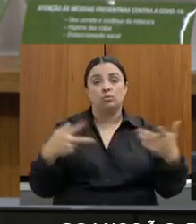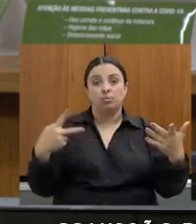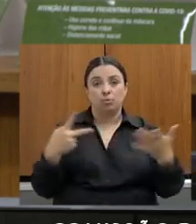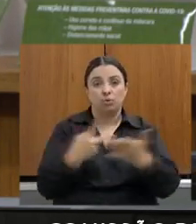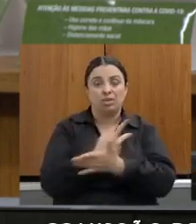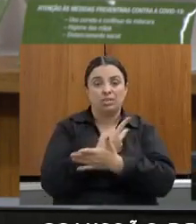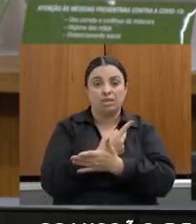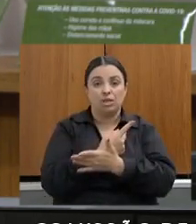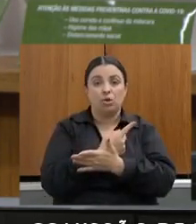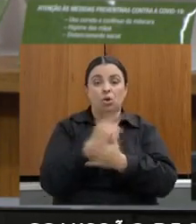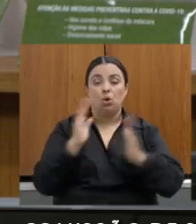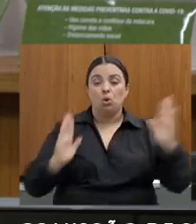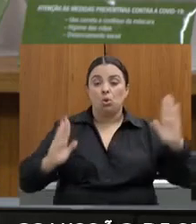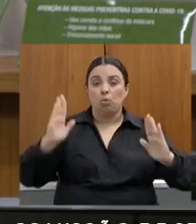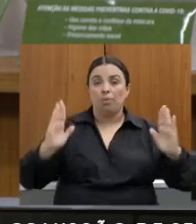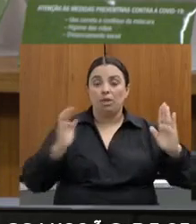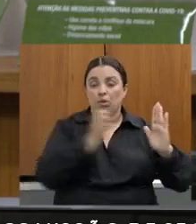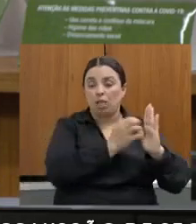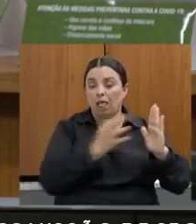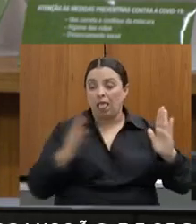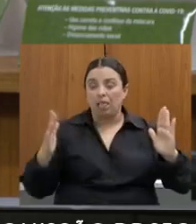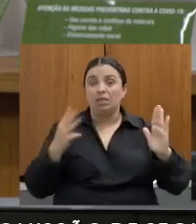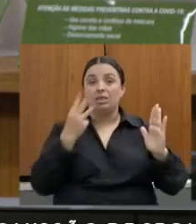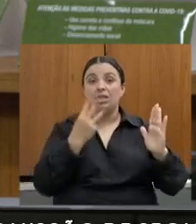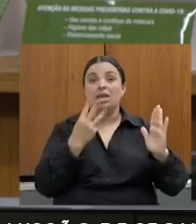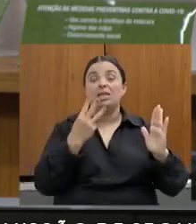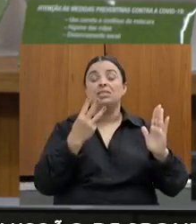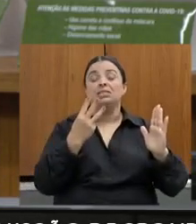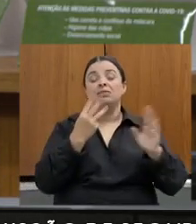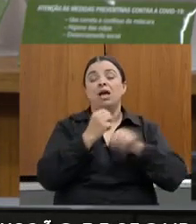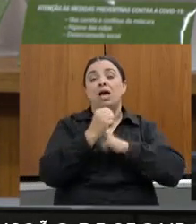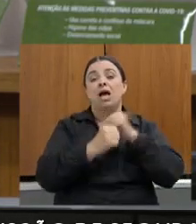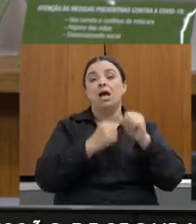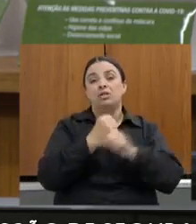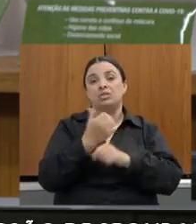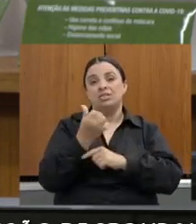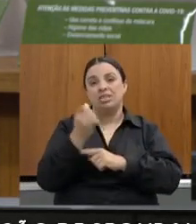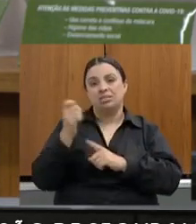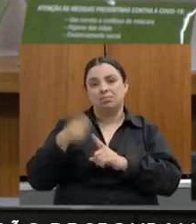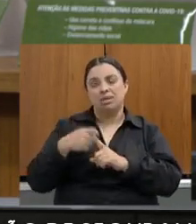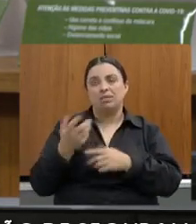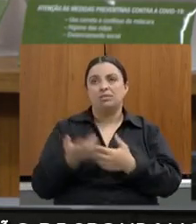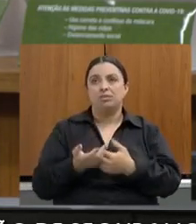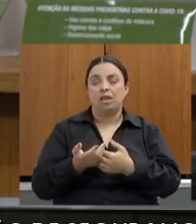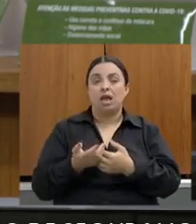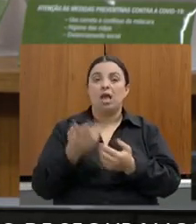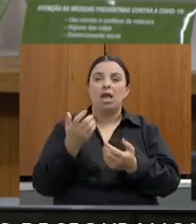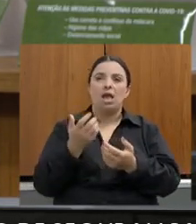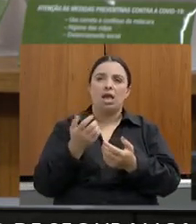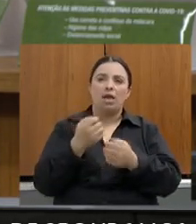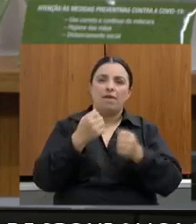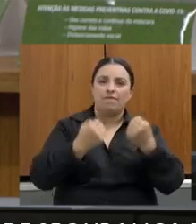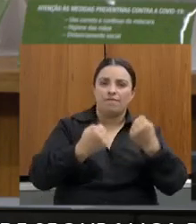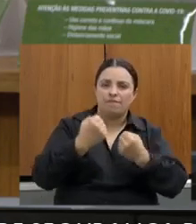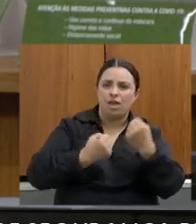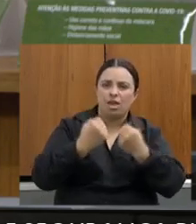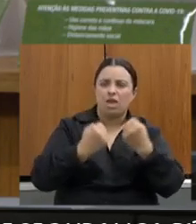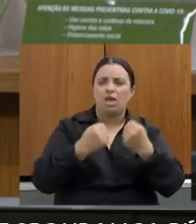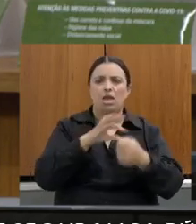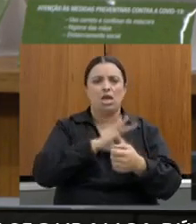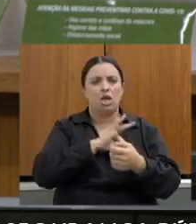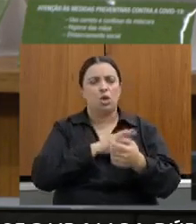de veículos de armas armamento de coletes